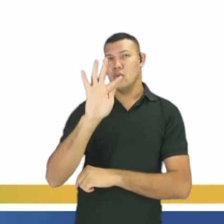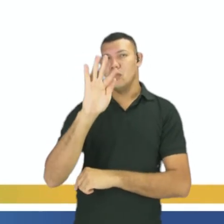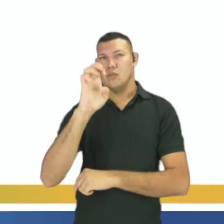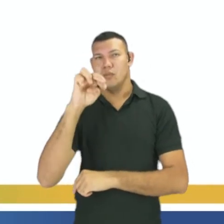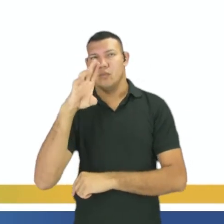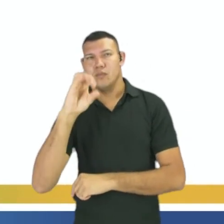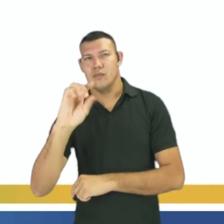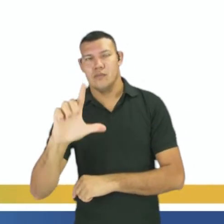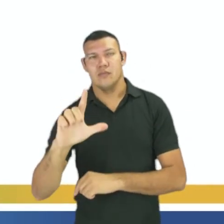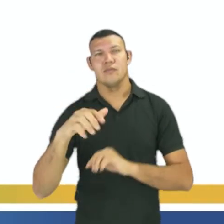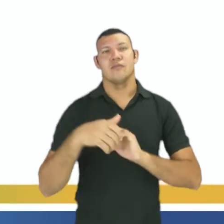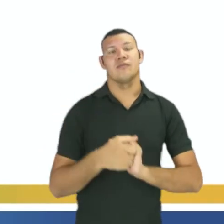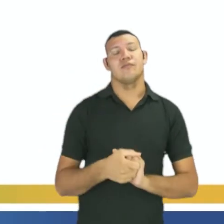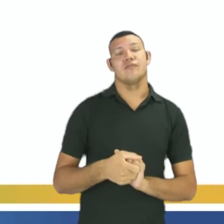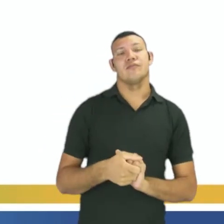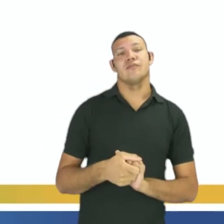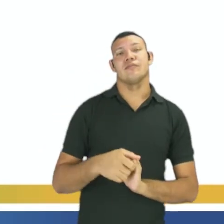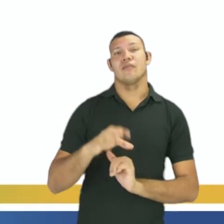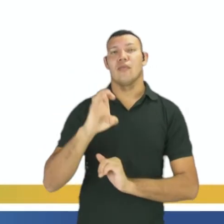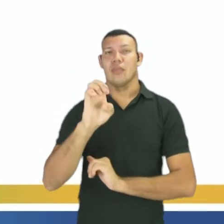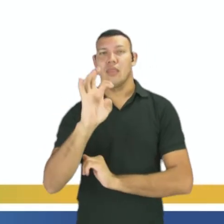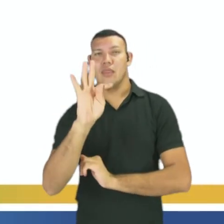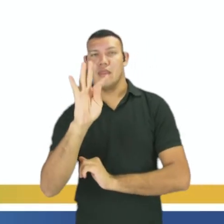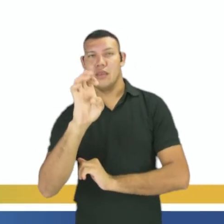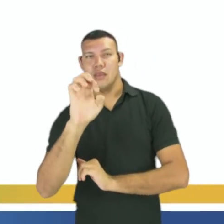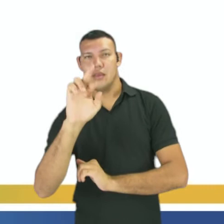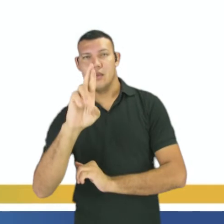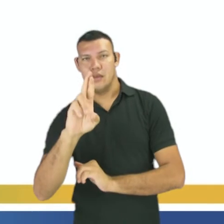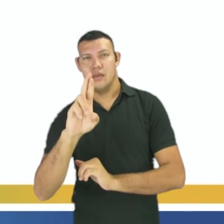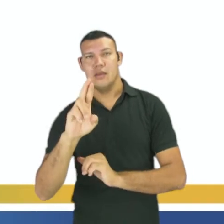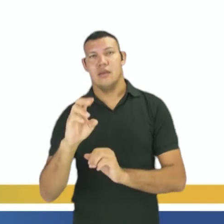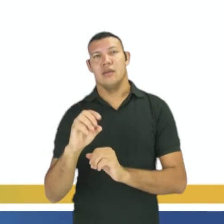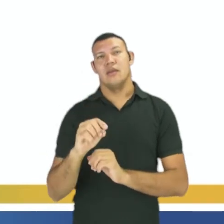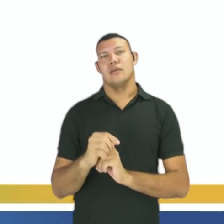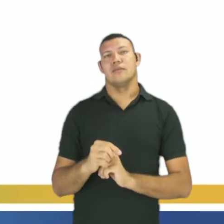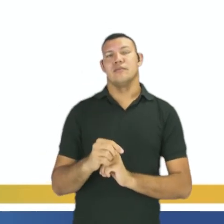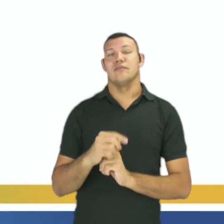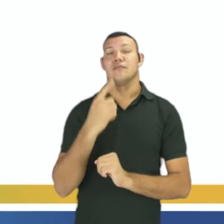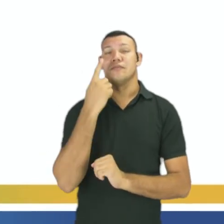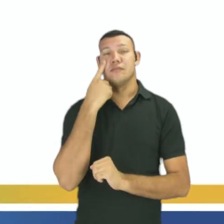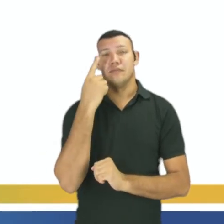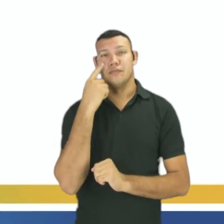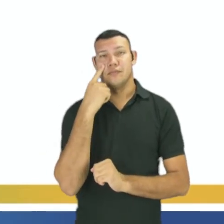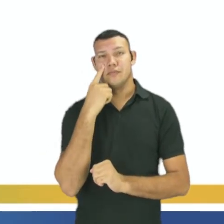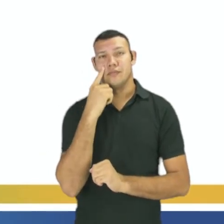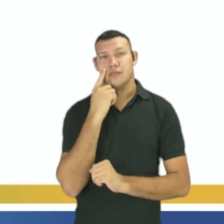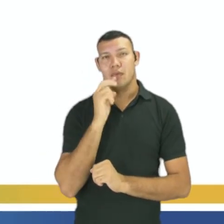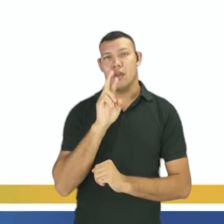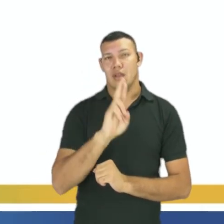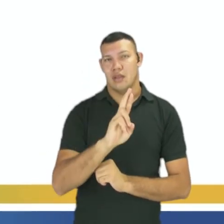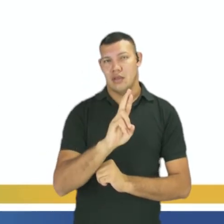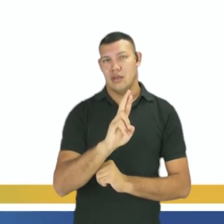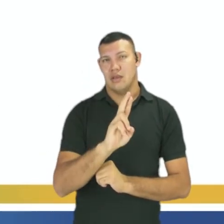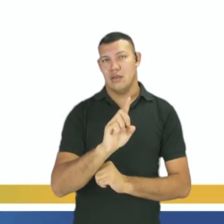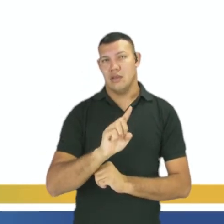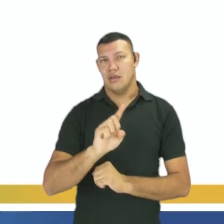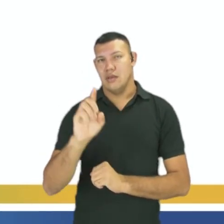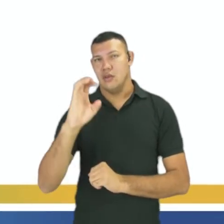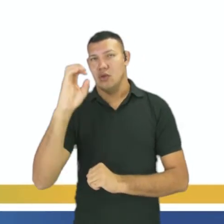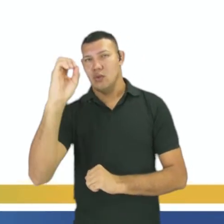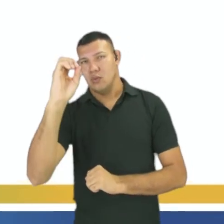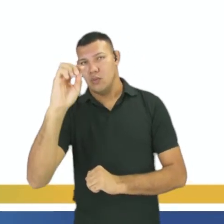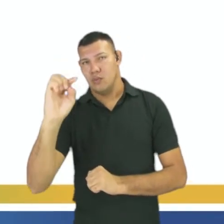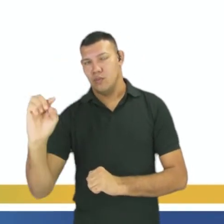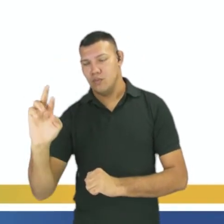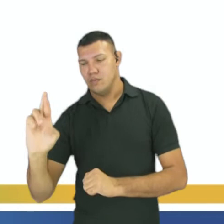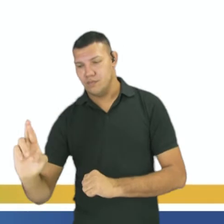dupla, aliás, perdão, entre dois carbonos, né? Olha só, o oxigênio ele fica entre dois carbonos.